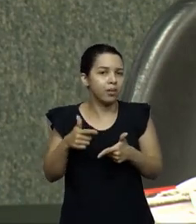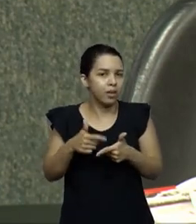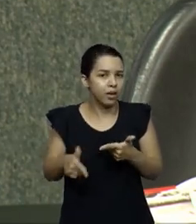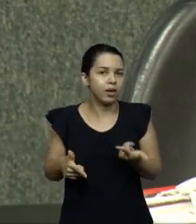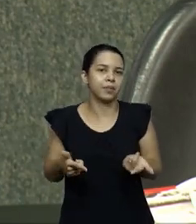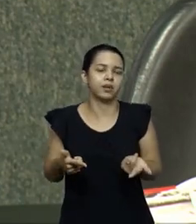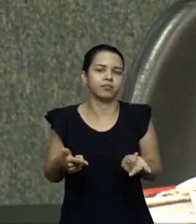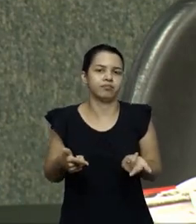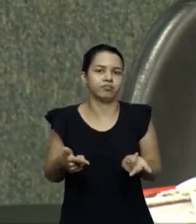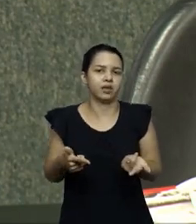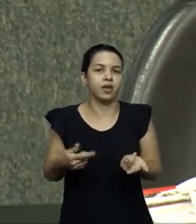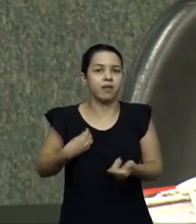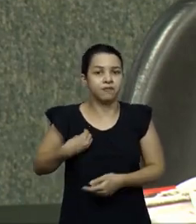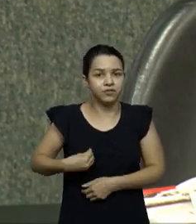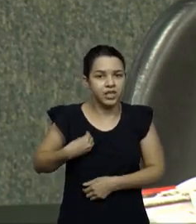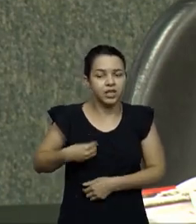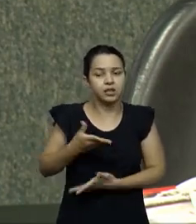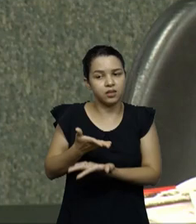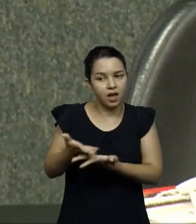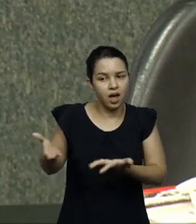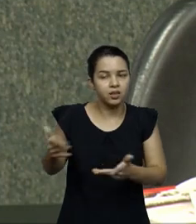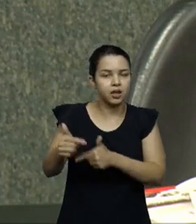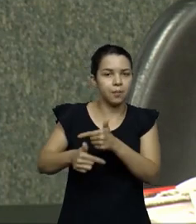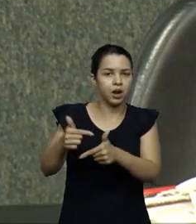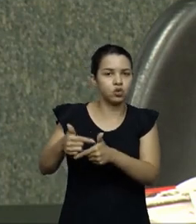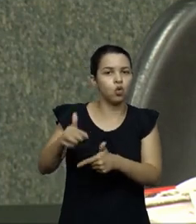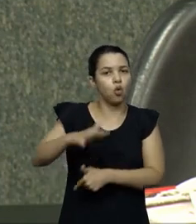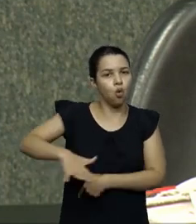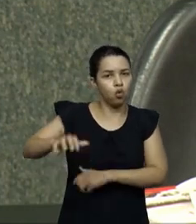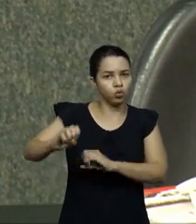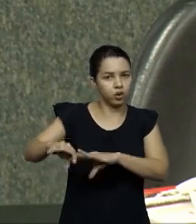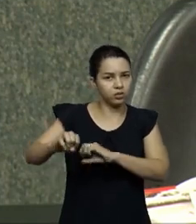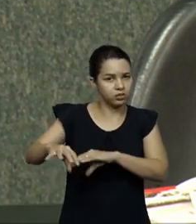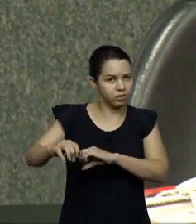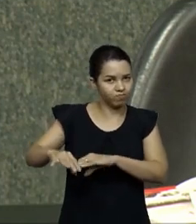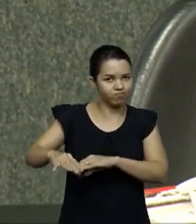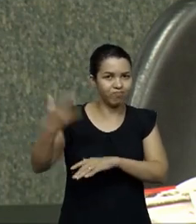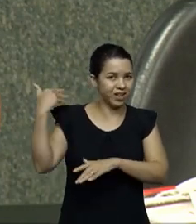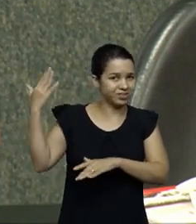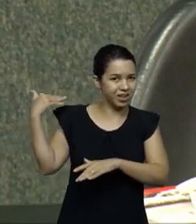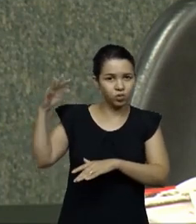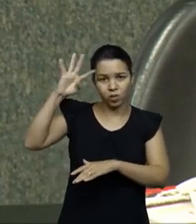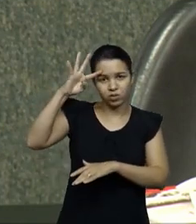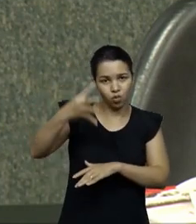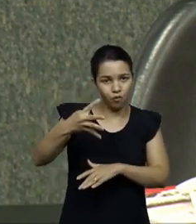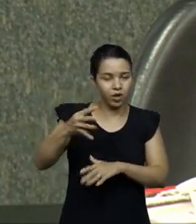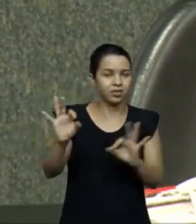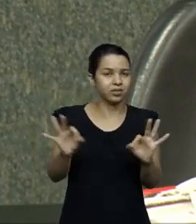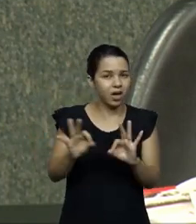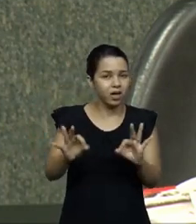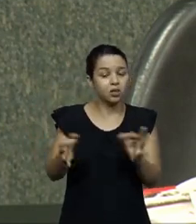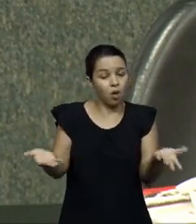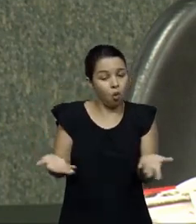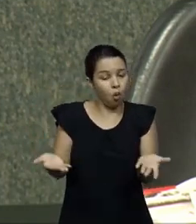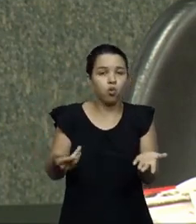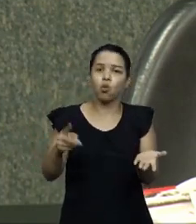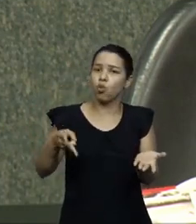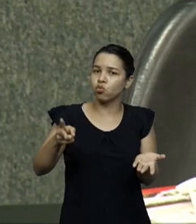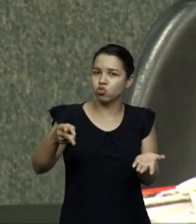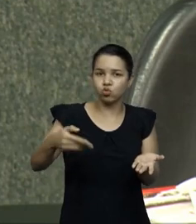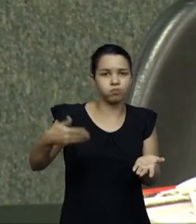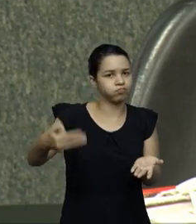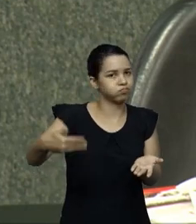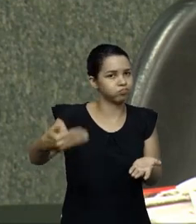funcional dos nossos trabalhadores educação não foram solucionados lá e hoje continuam sendo ainda